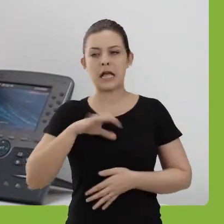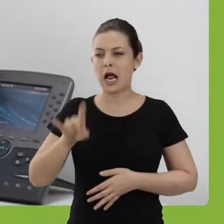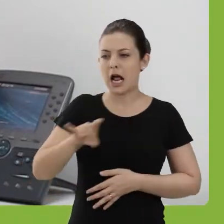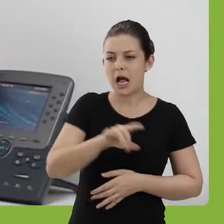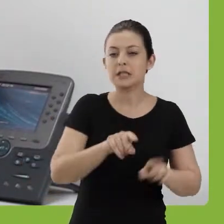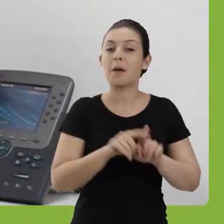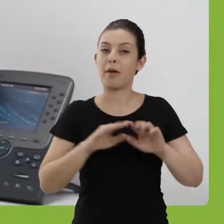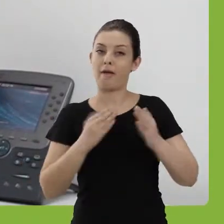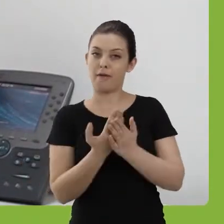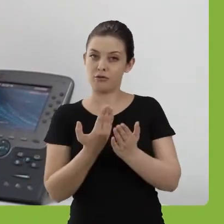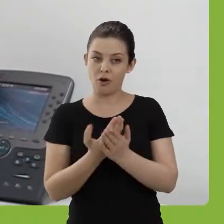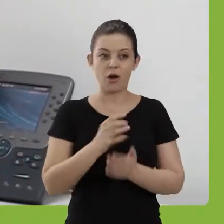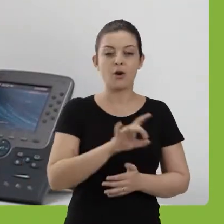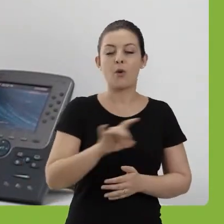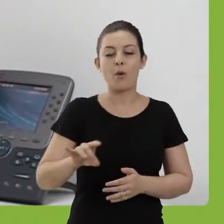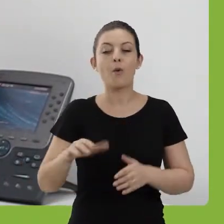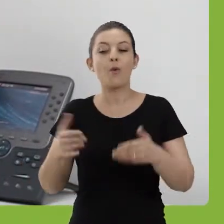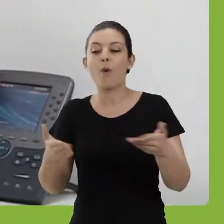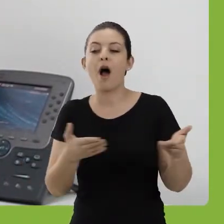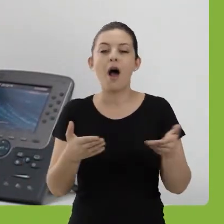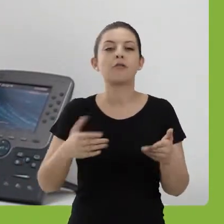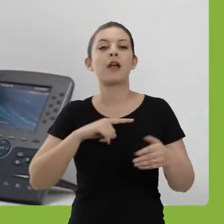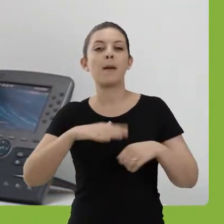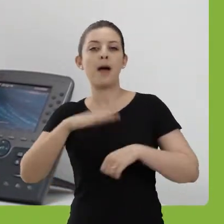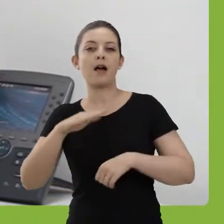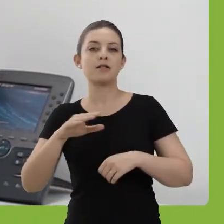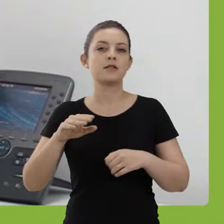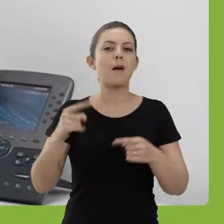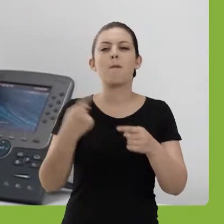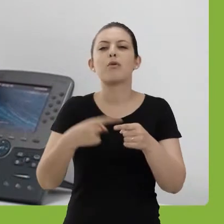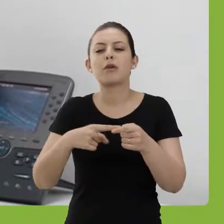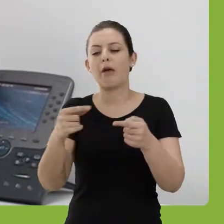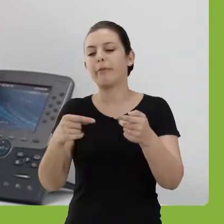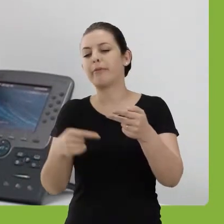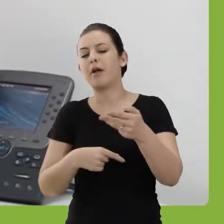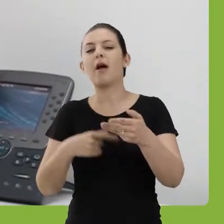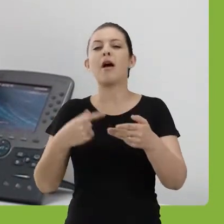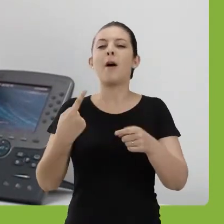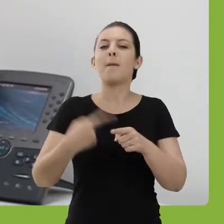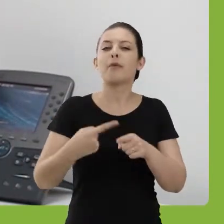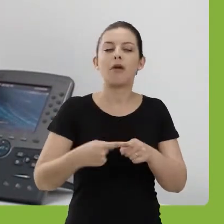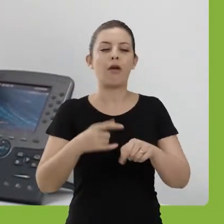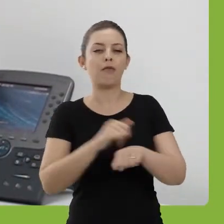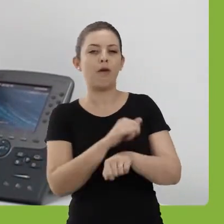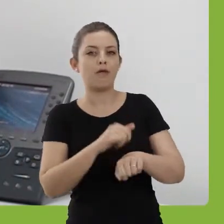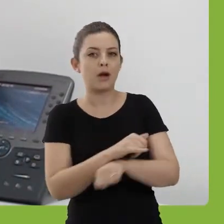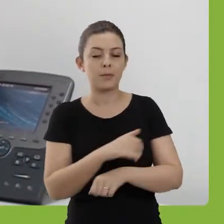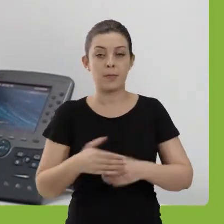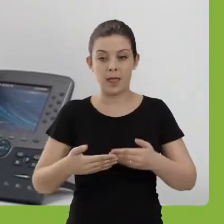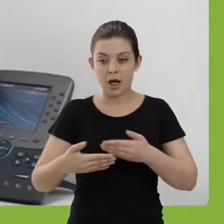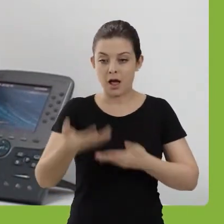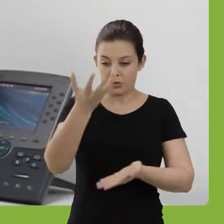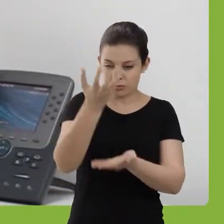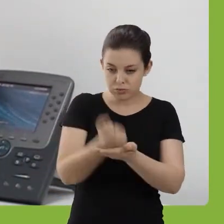ensino, por escola, quais são os principais motivos, né, que geram a evasão escolar e a partir